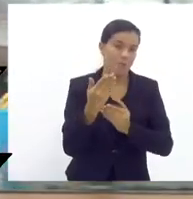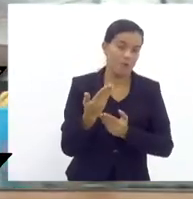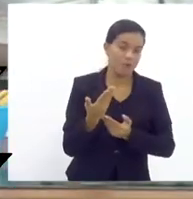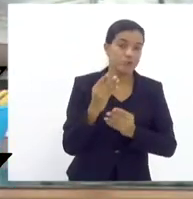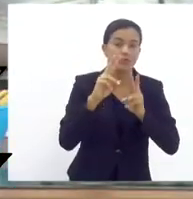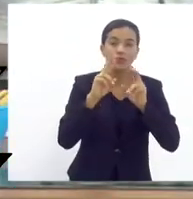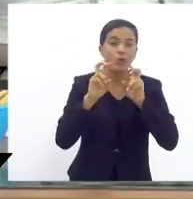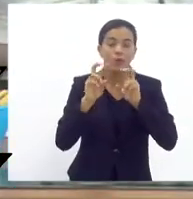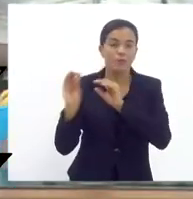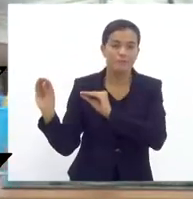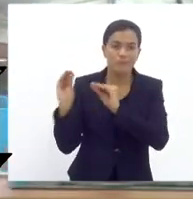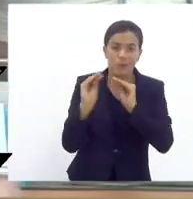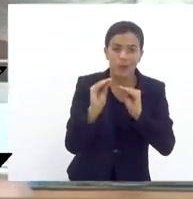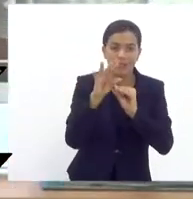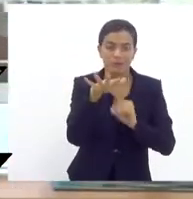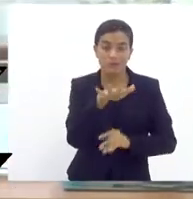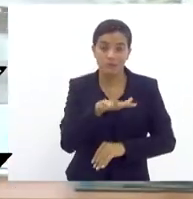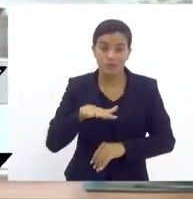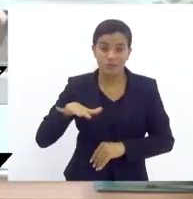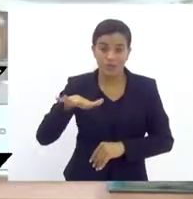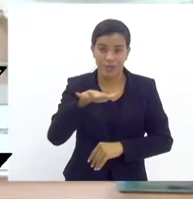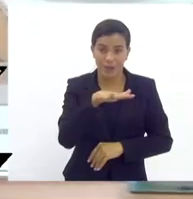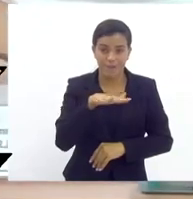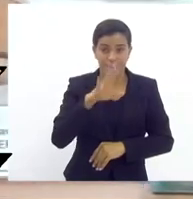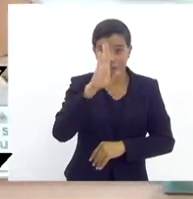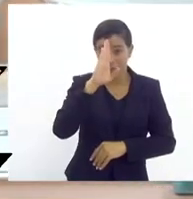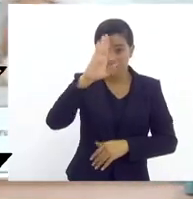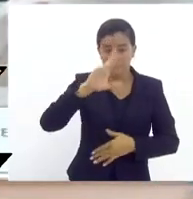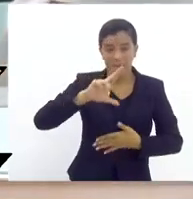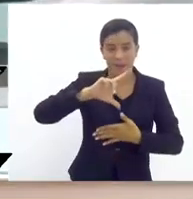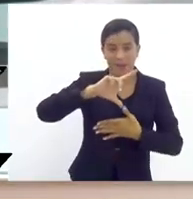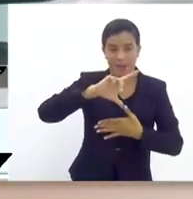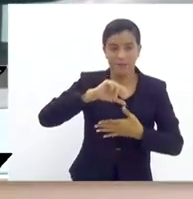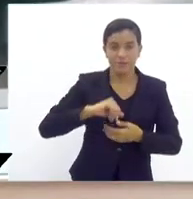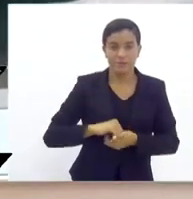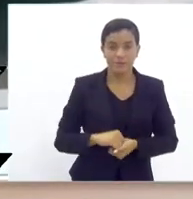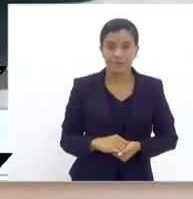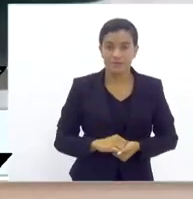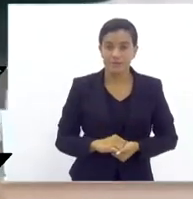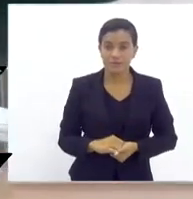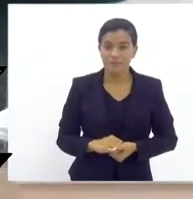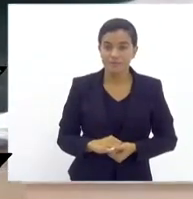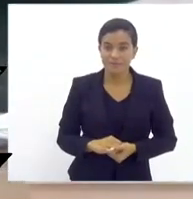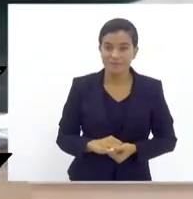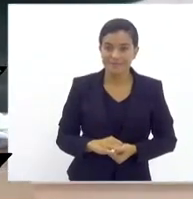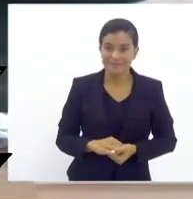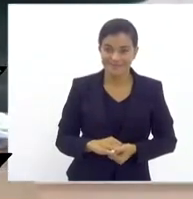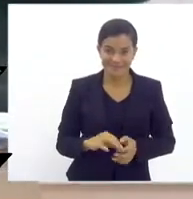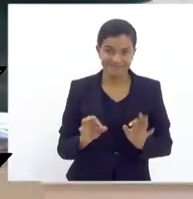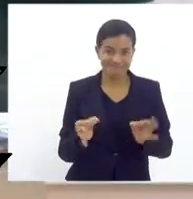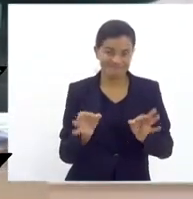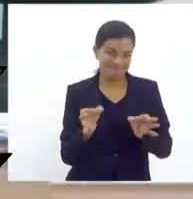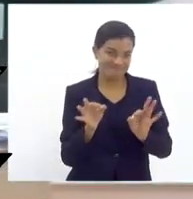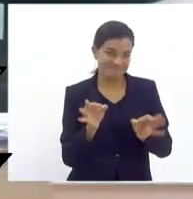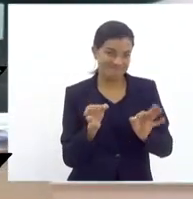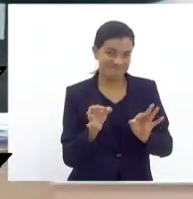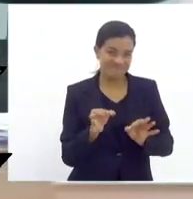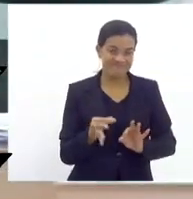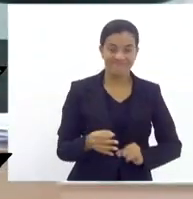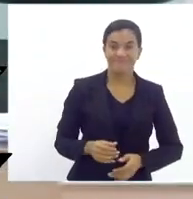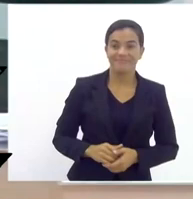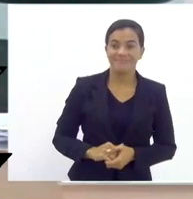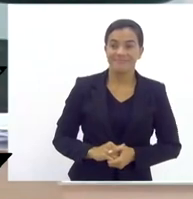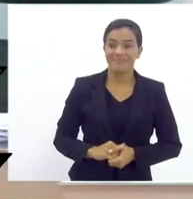da migração no geral especialmente aqui na América Latina tá aqui ó Tá na bolsa